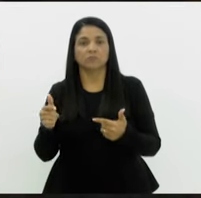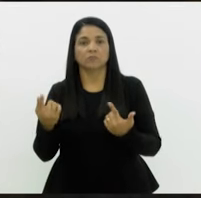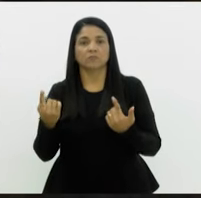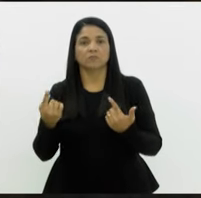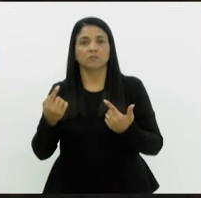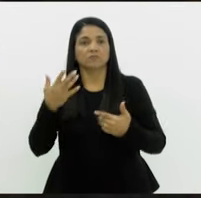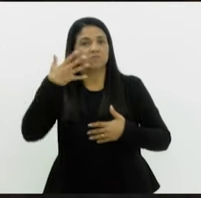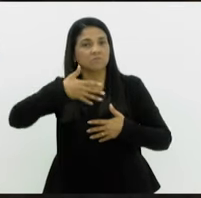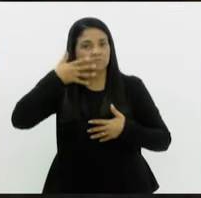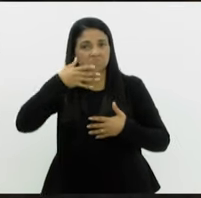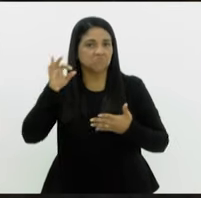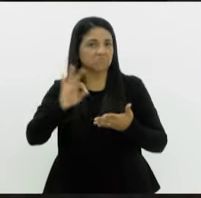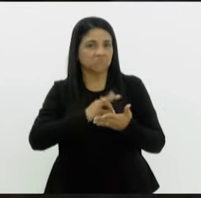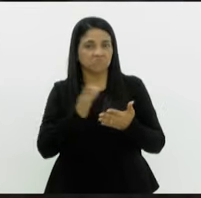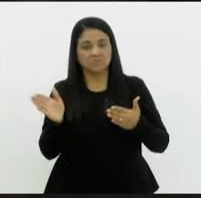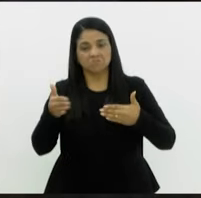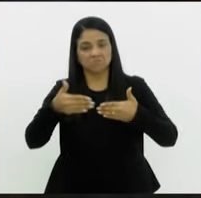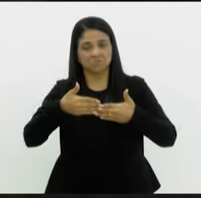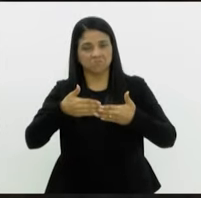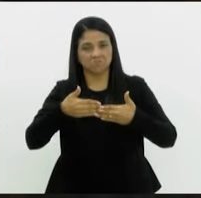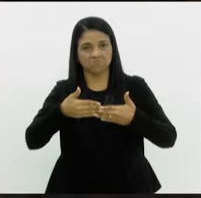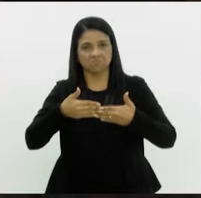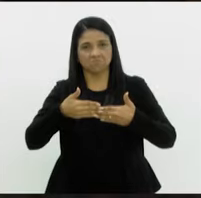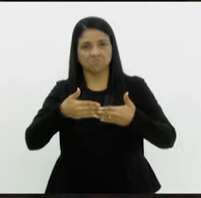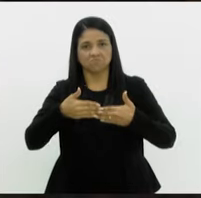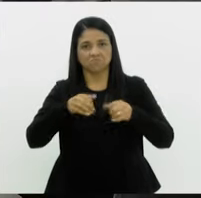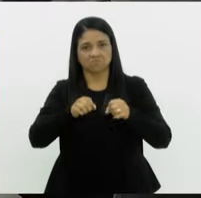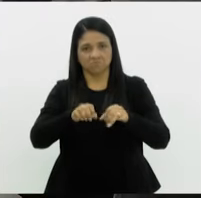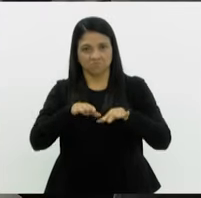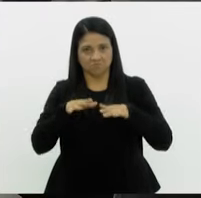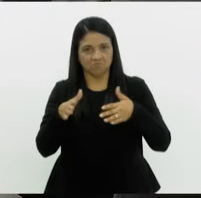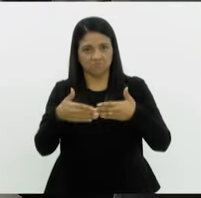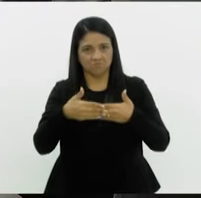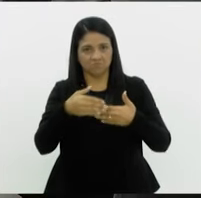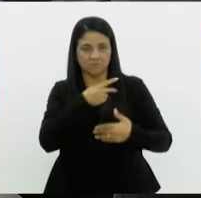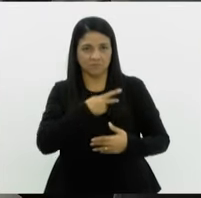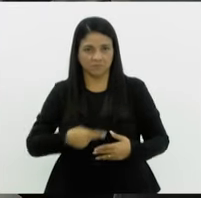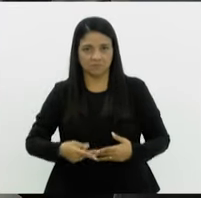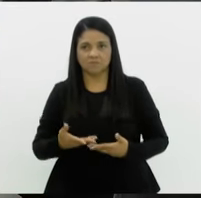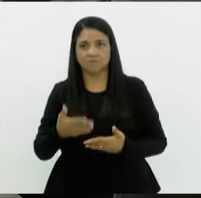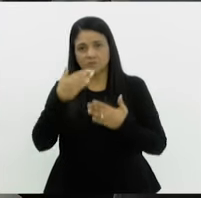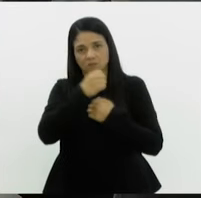tratar, nenhum orador escrito, a presidência encerra esta sessão. Um abraço.